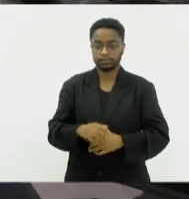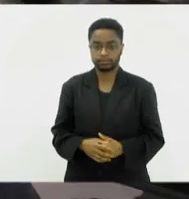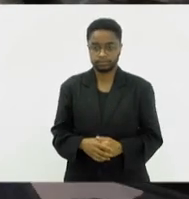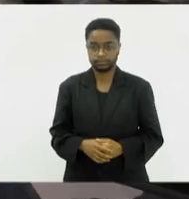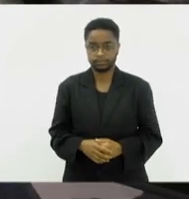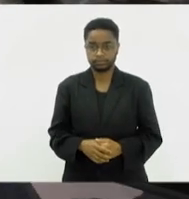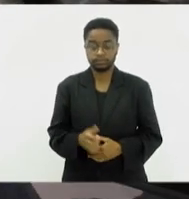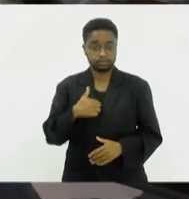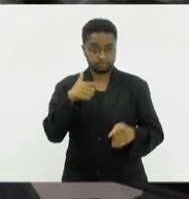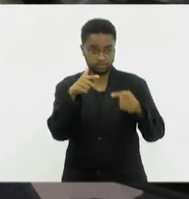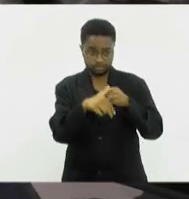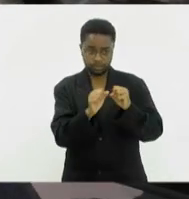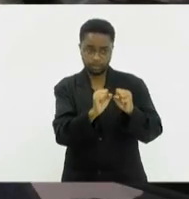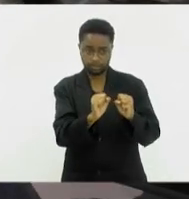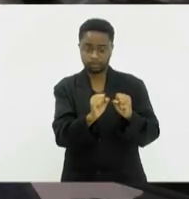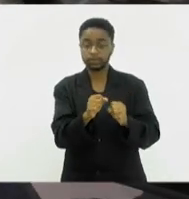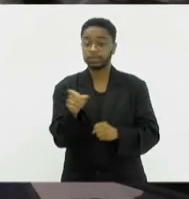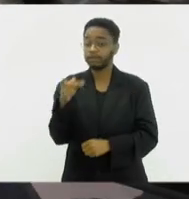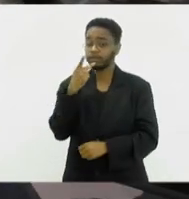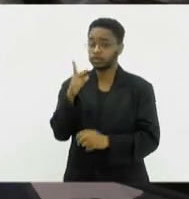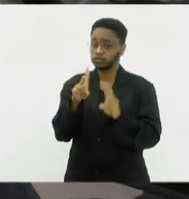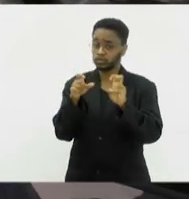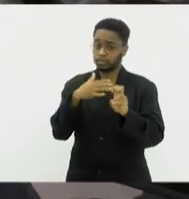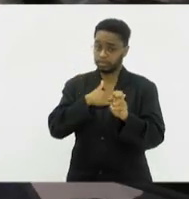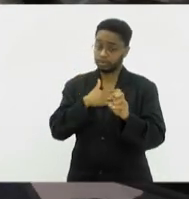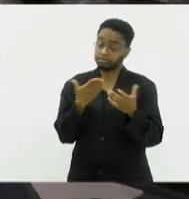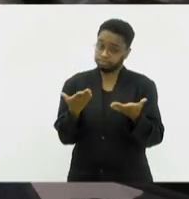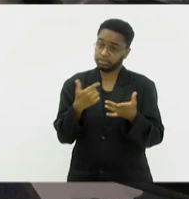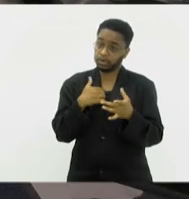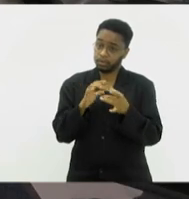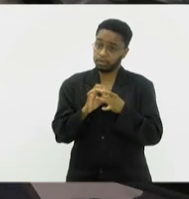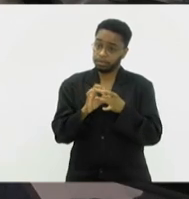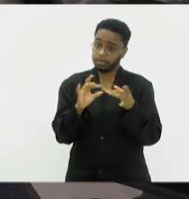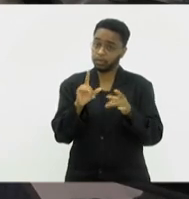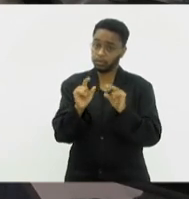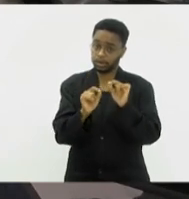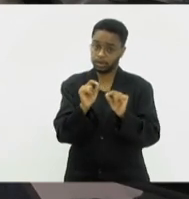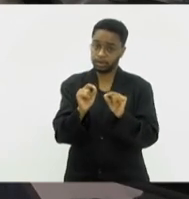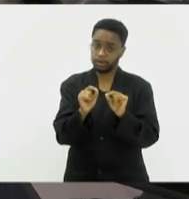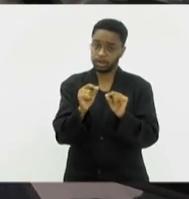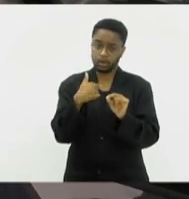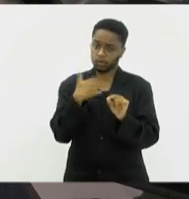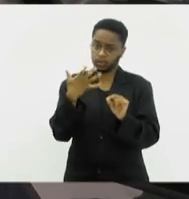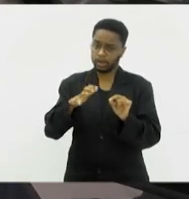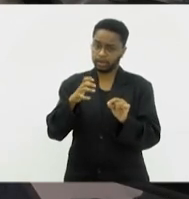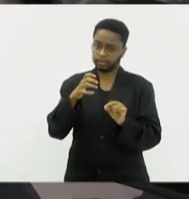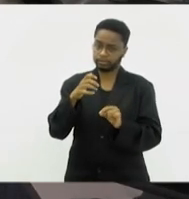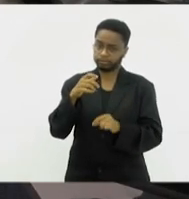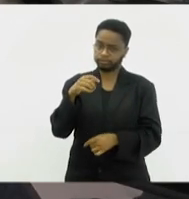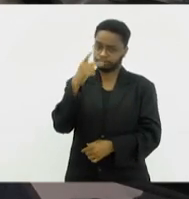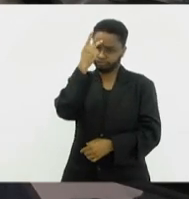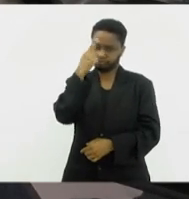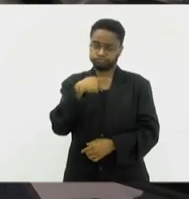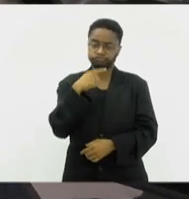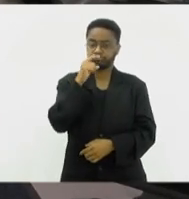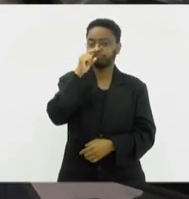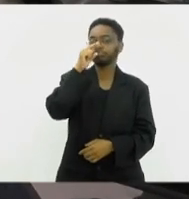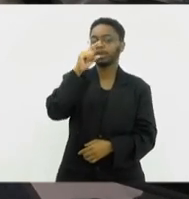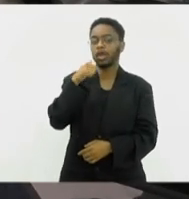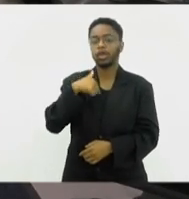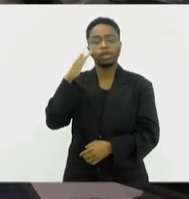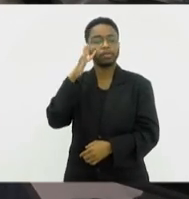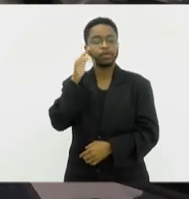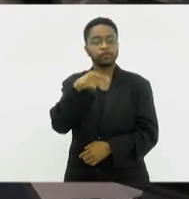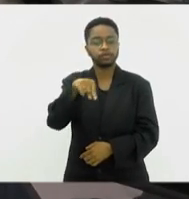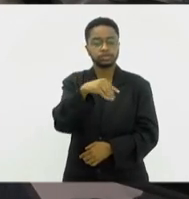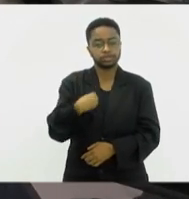excelência se referiu a mim e me permito isso, deputado Dallaroli, sem nenhuma soberba. Imagino que muitos aqui presentes,